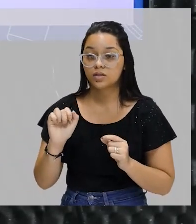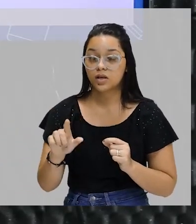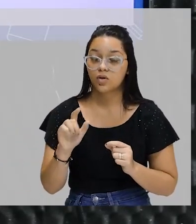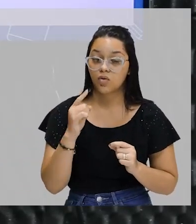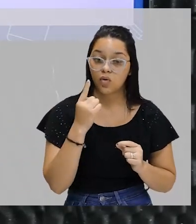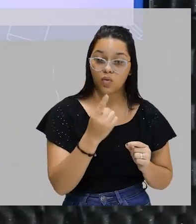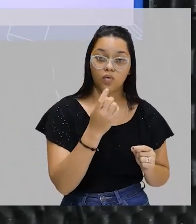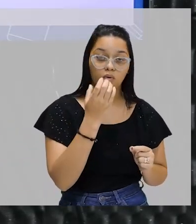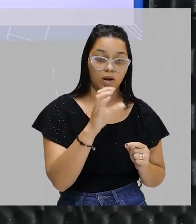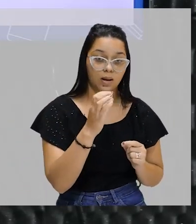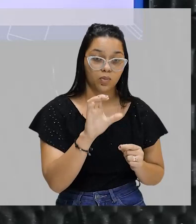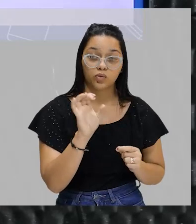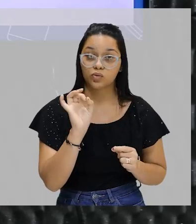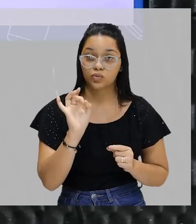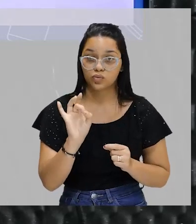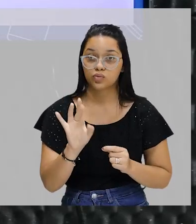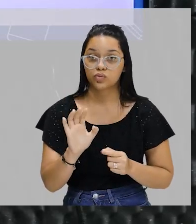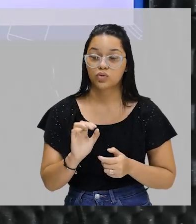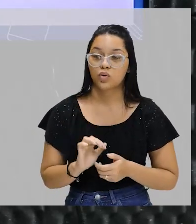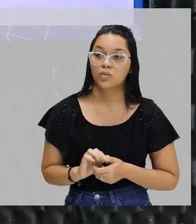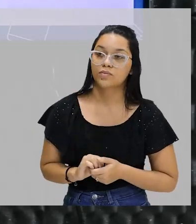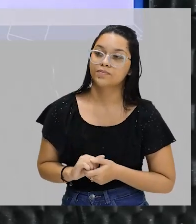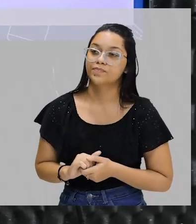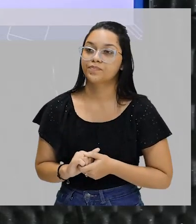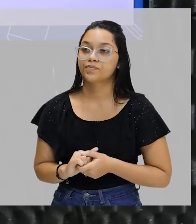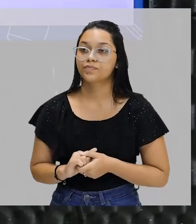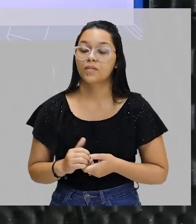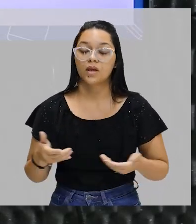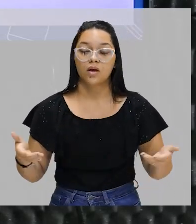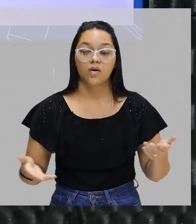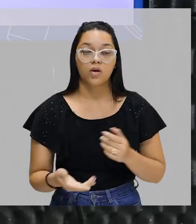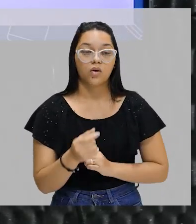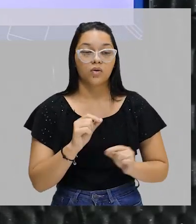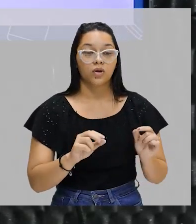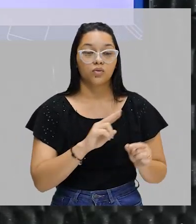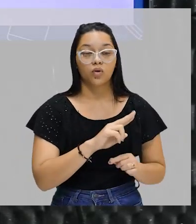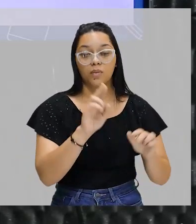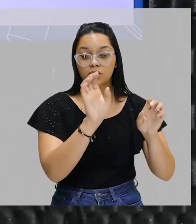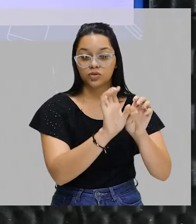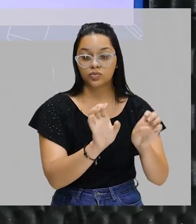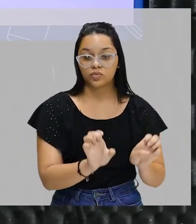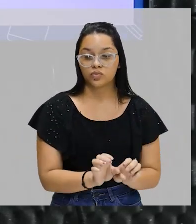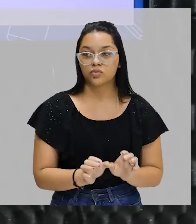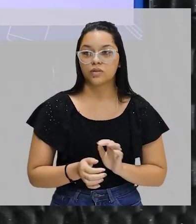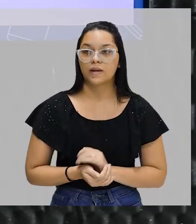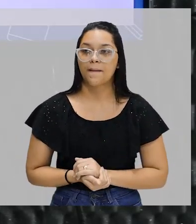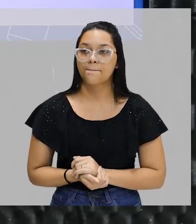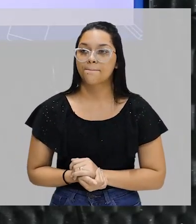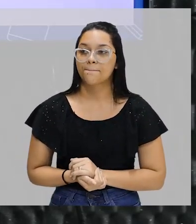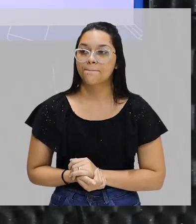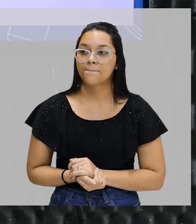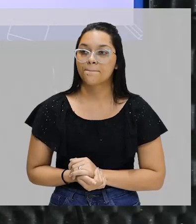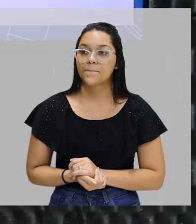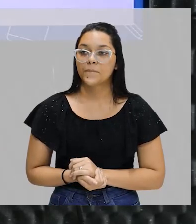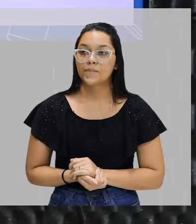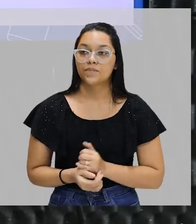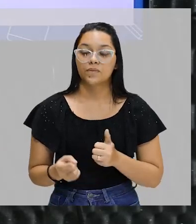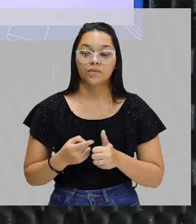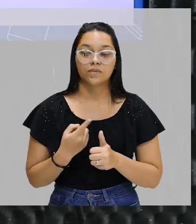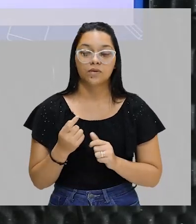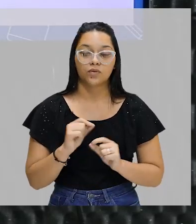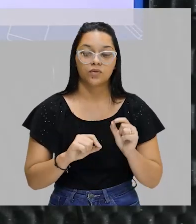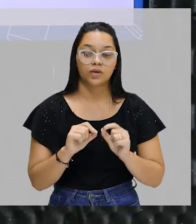um carbono apenas, beleza? E agora eu vou nomear a estrutura, certo? Primeiramente, eu vou indicar